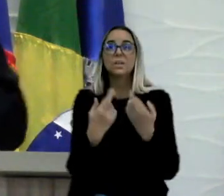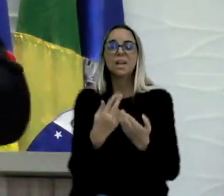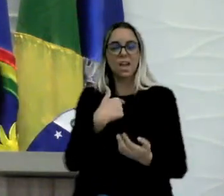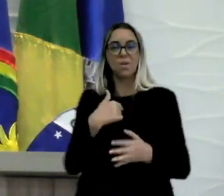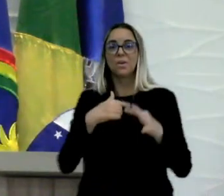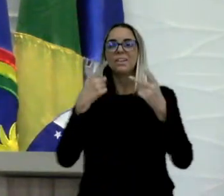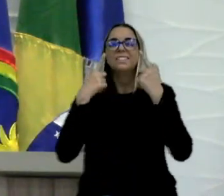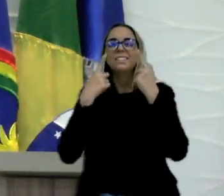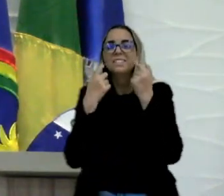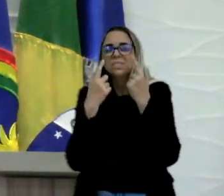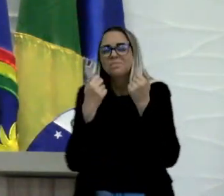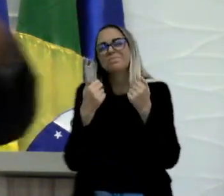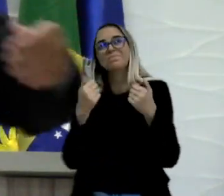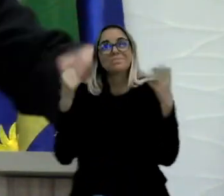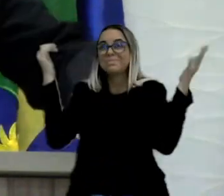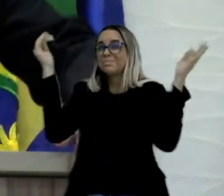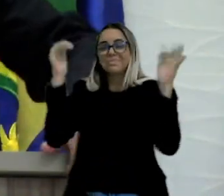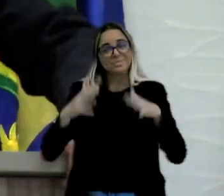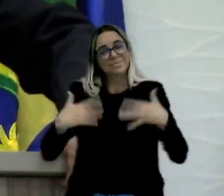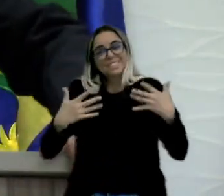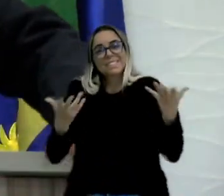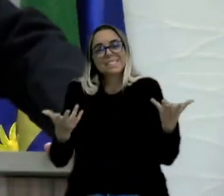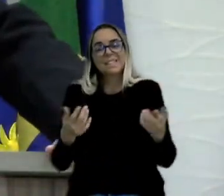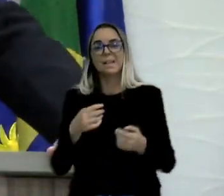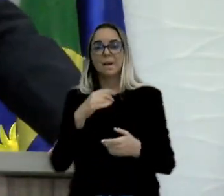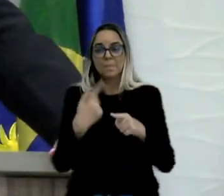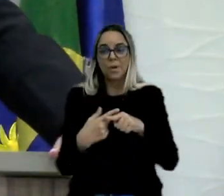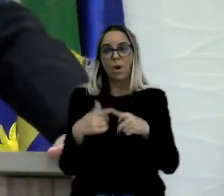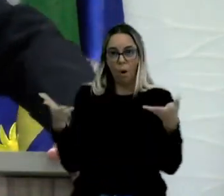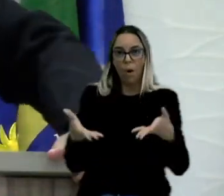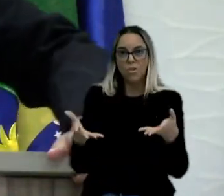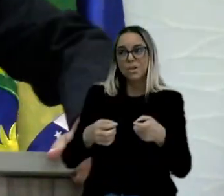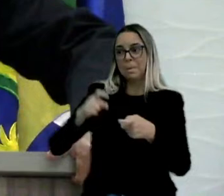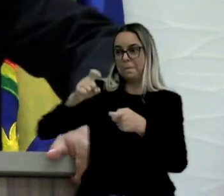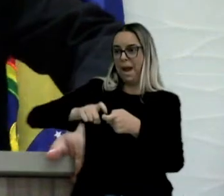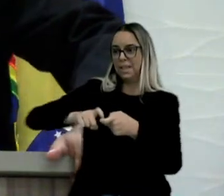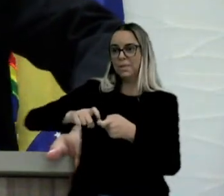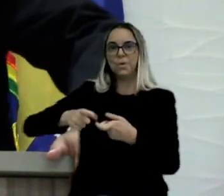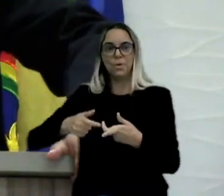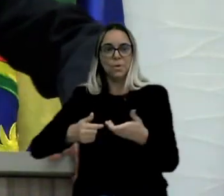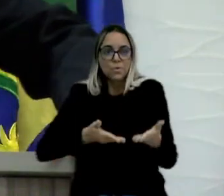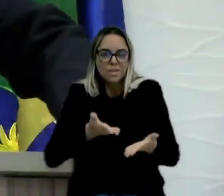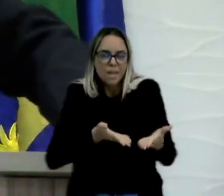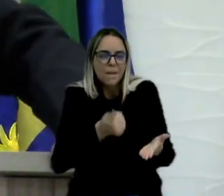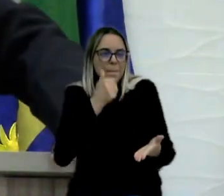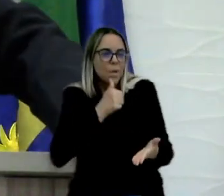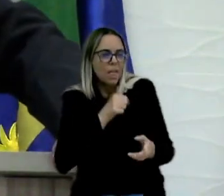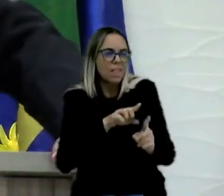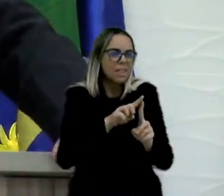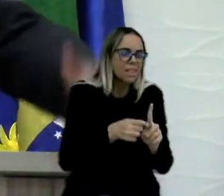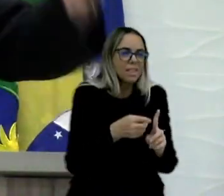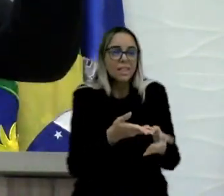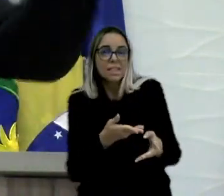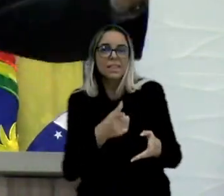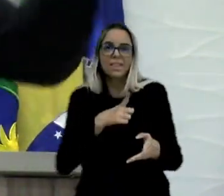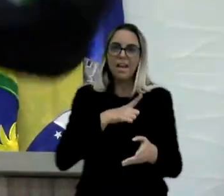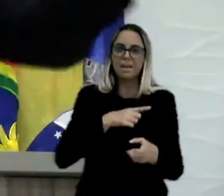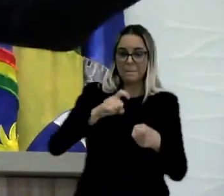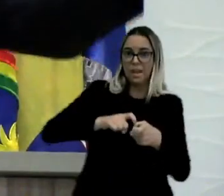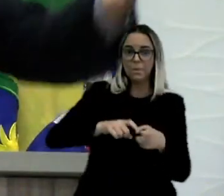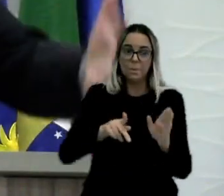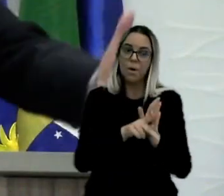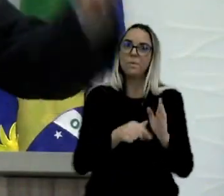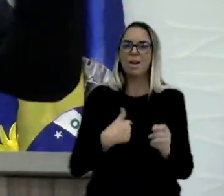dizer a você porque eu chorei de alegria porque hoje nós temos uma ginecologista para mulher aqui Bruno que nós não tinha 8 anos eu choro por causa